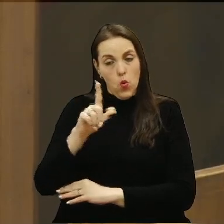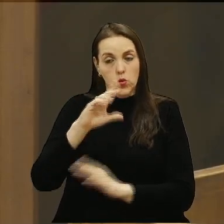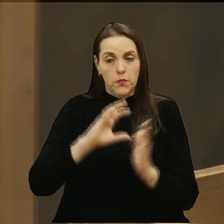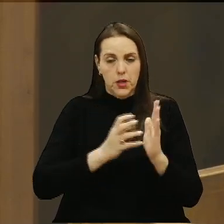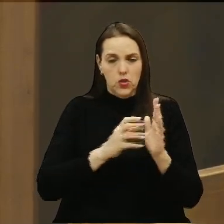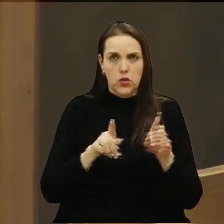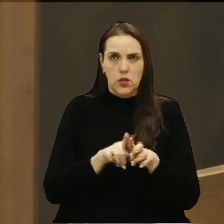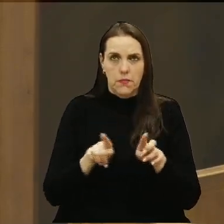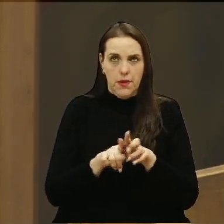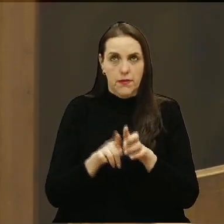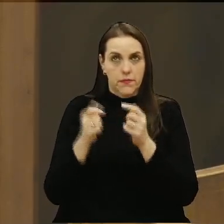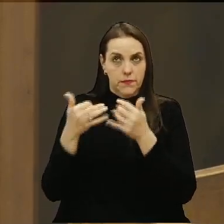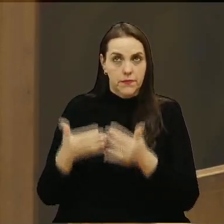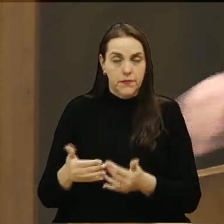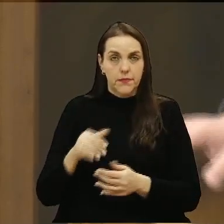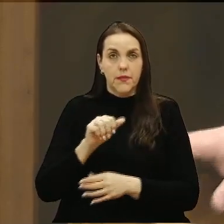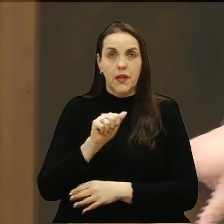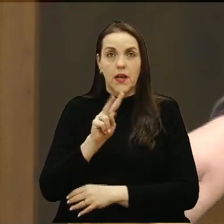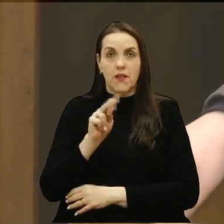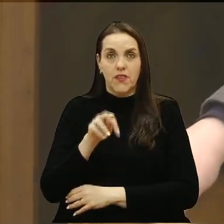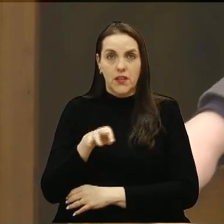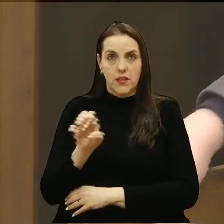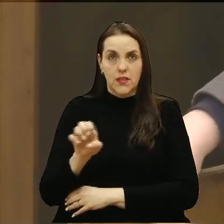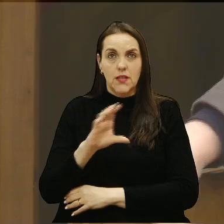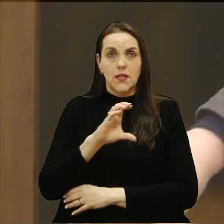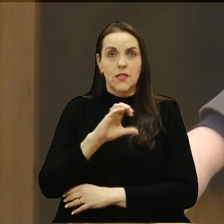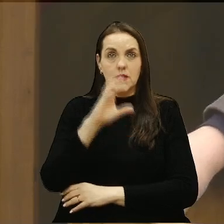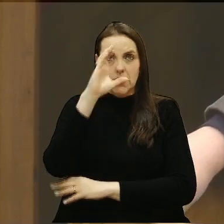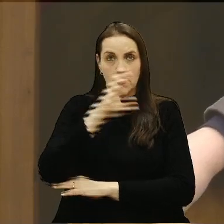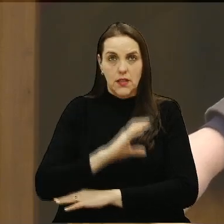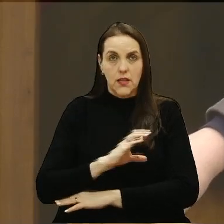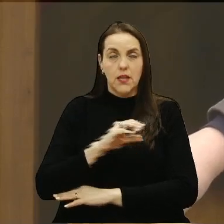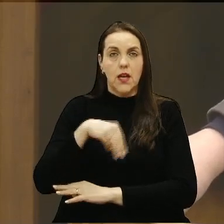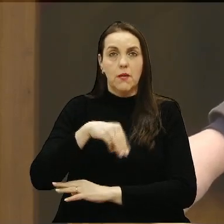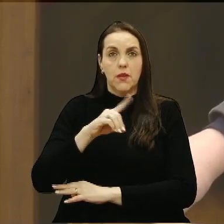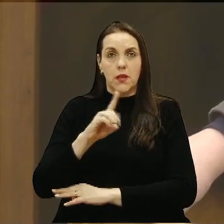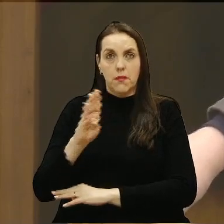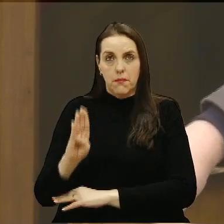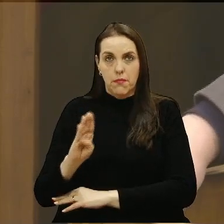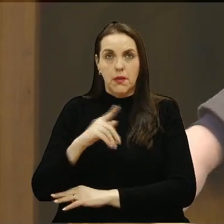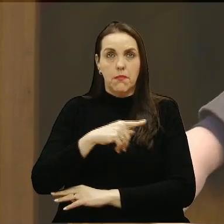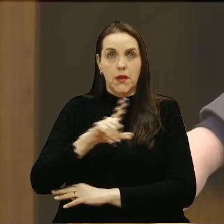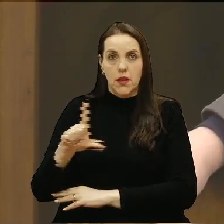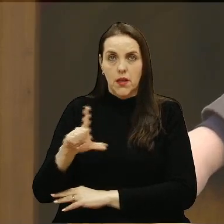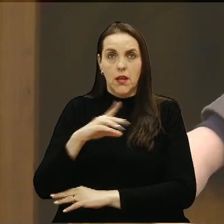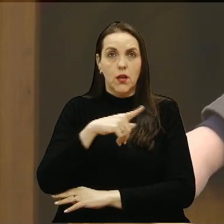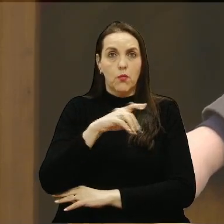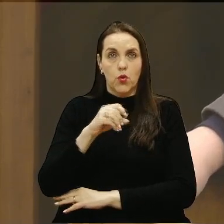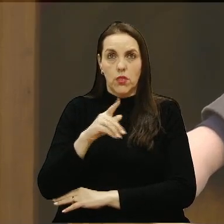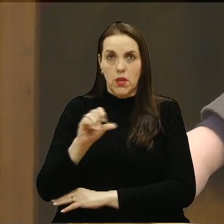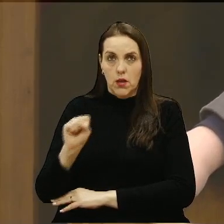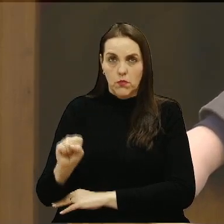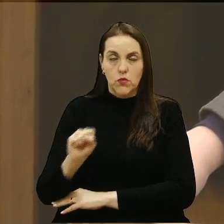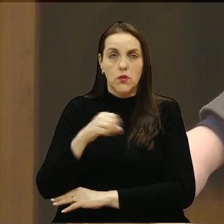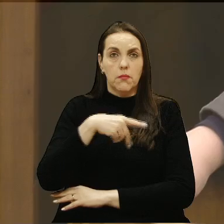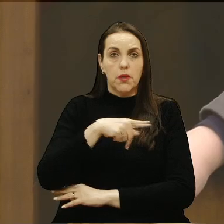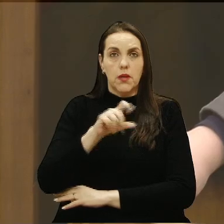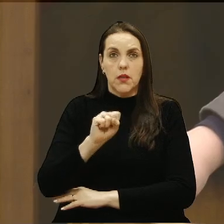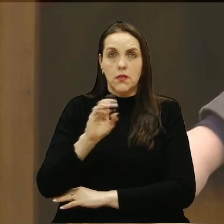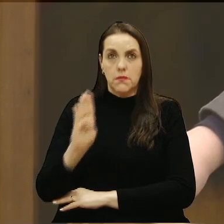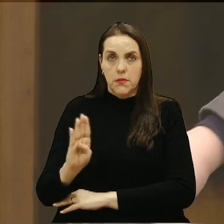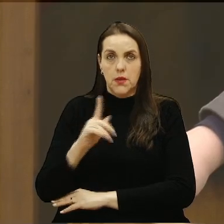exemplo, vou citar aqui, ó, o Avante, Cidadania, o MDB, o PDT, o PL, o Podemos, o PP, o PSB, o PSD,